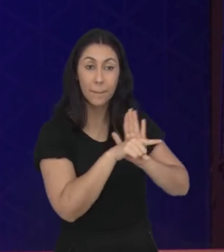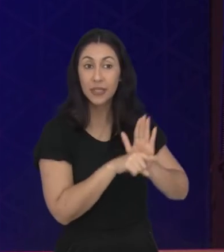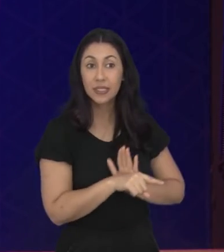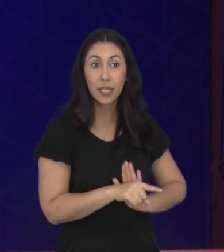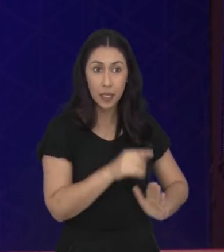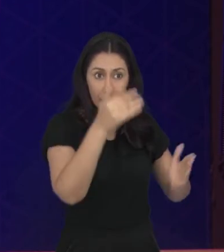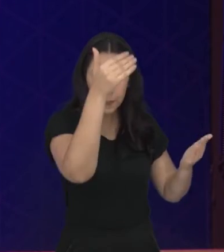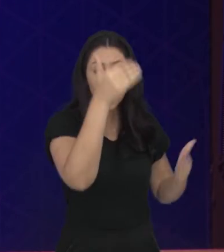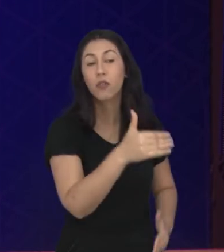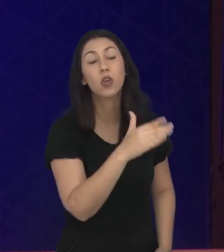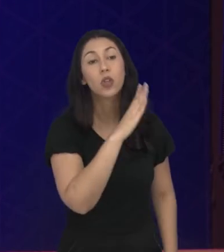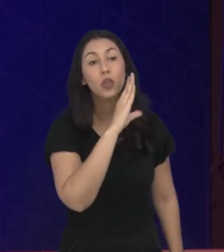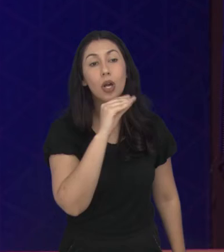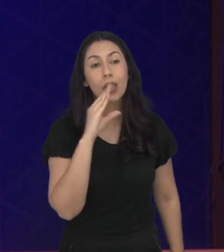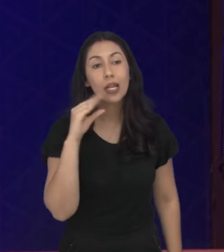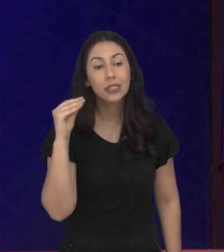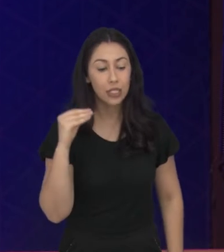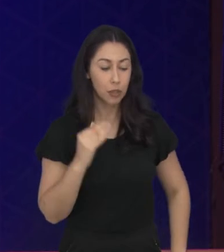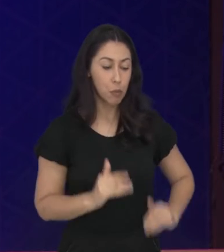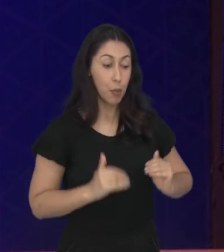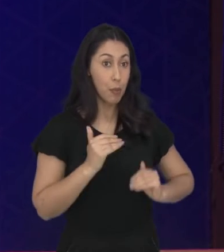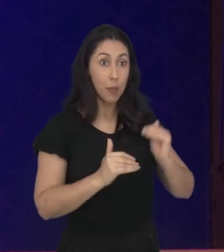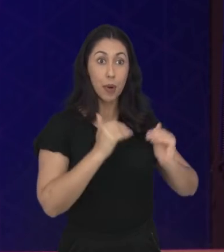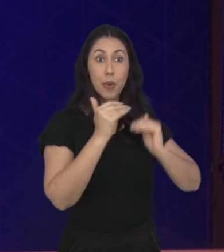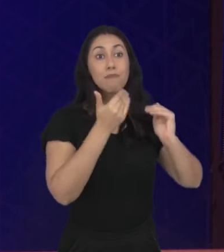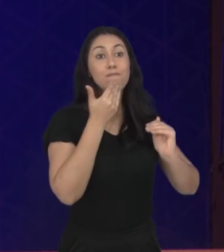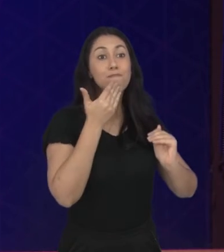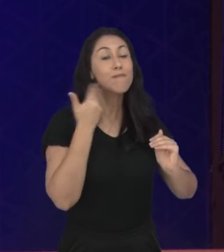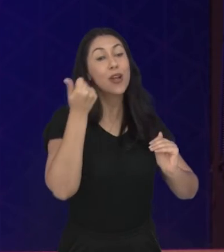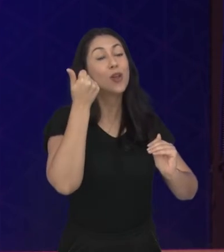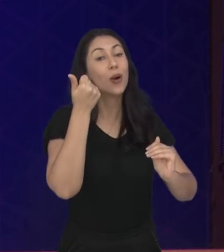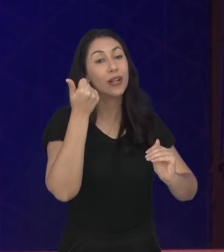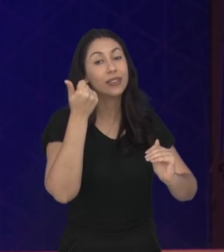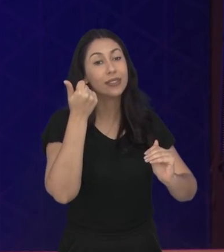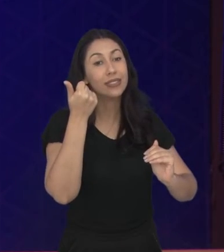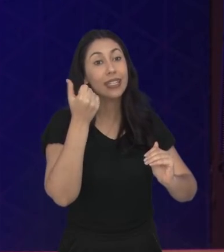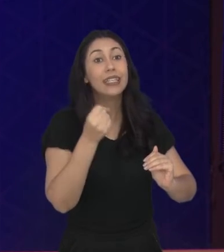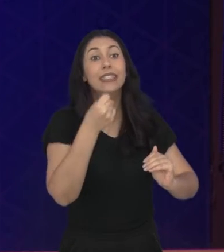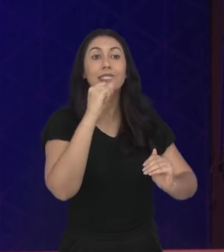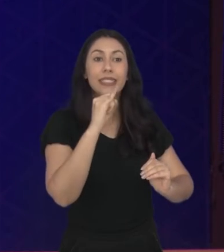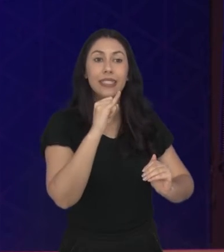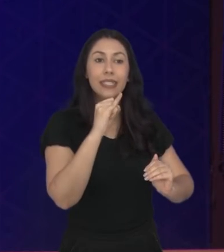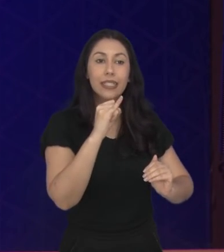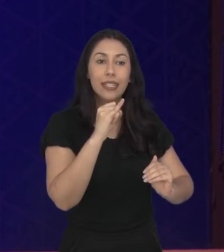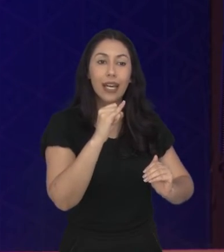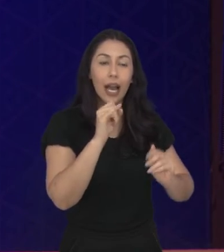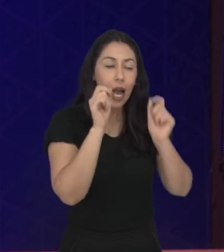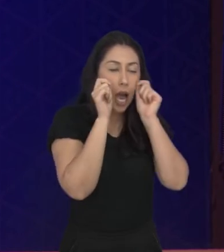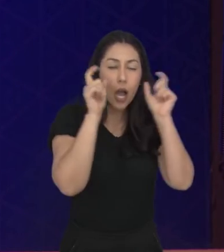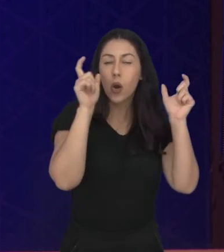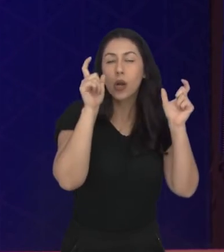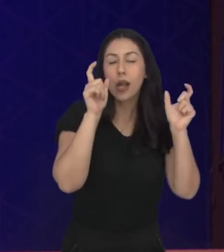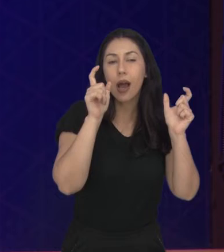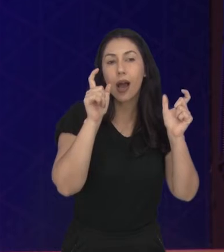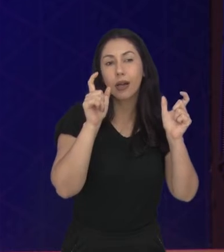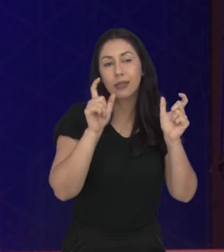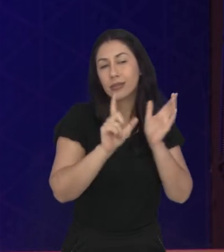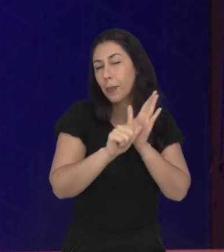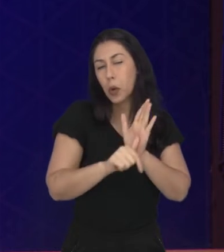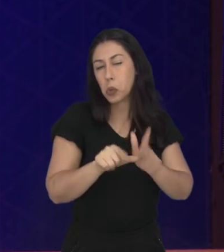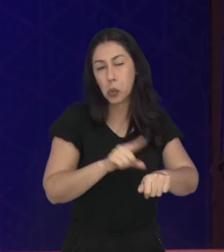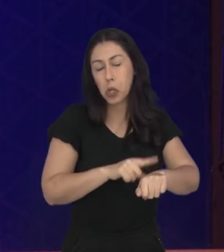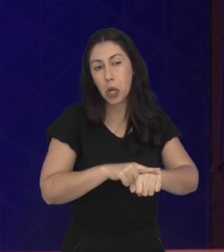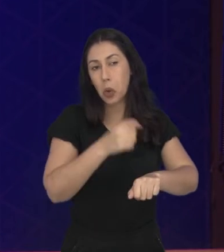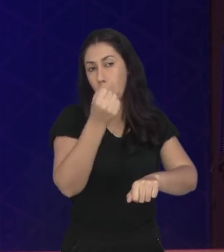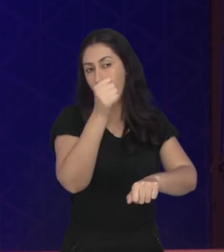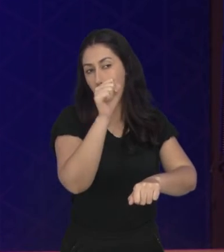adolescentes, eles se desenvolvem melhor e, assim, eles passam melhor o dia se eles acordarem um pouquinho mais tarde. Então,